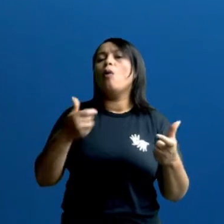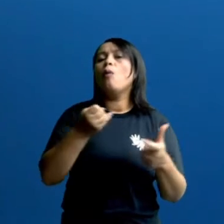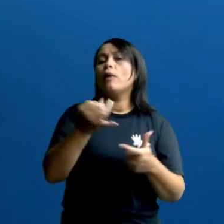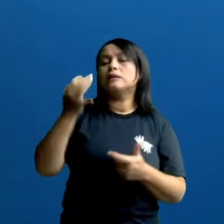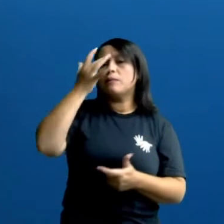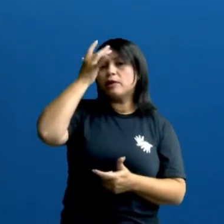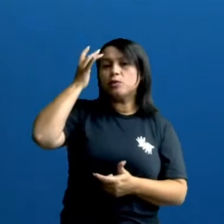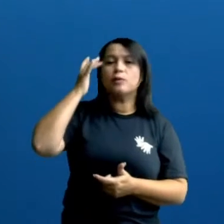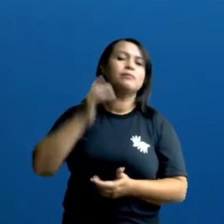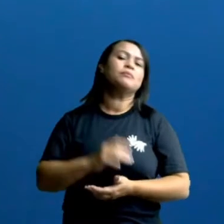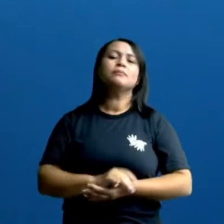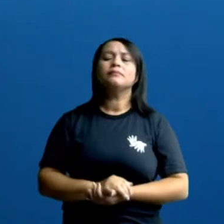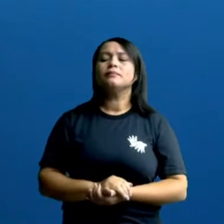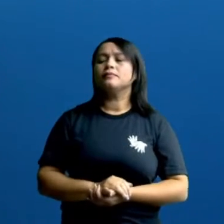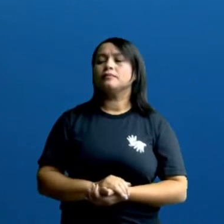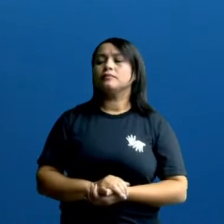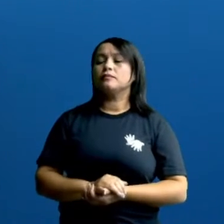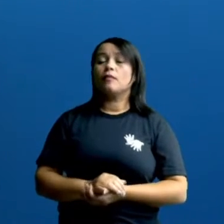população.